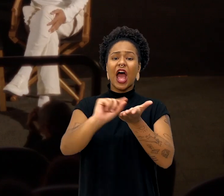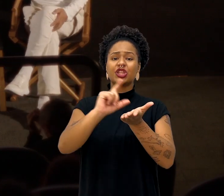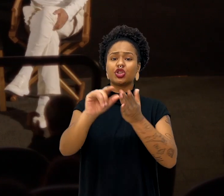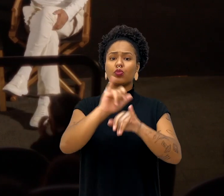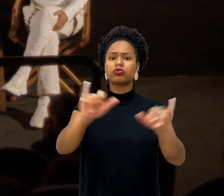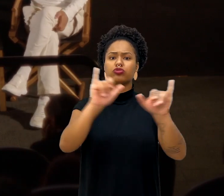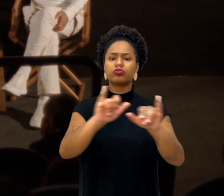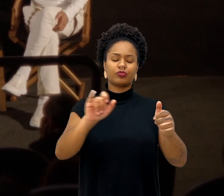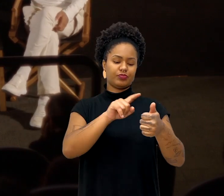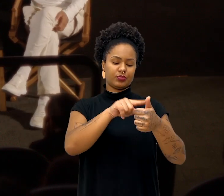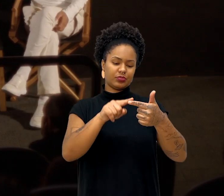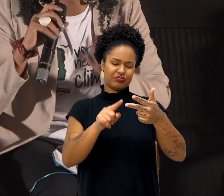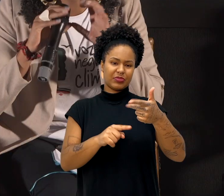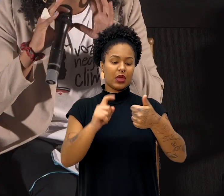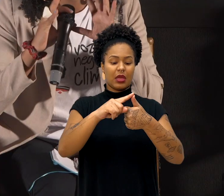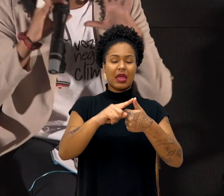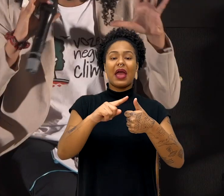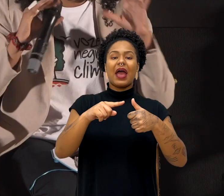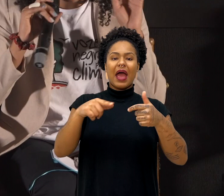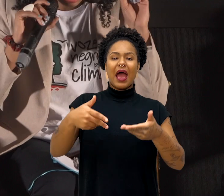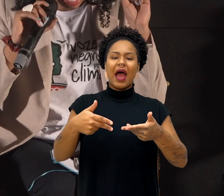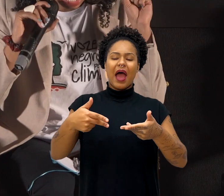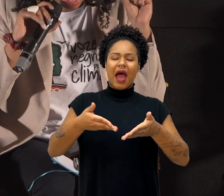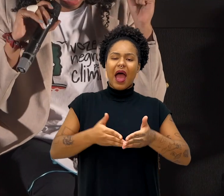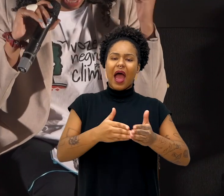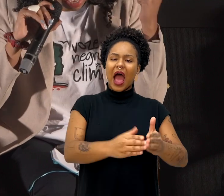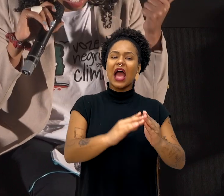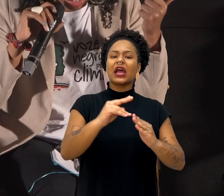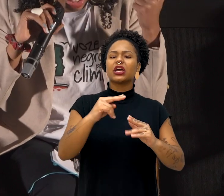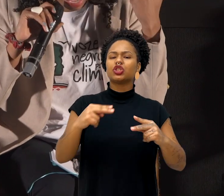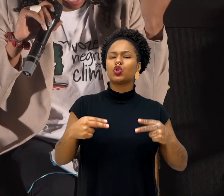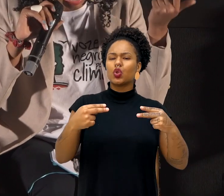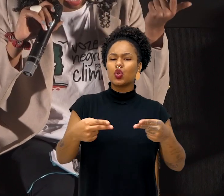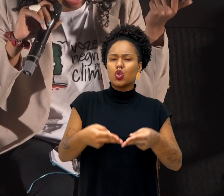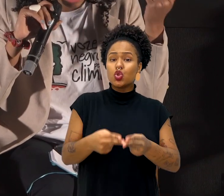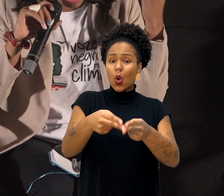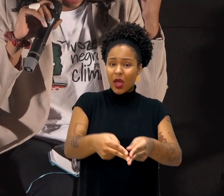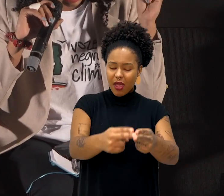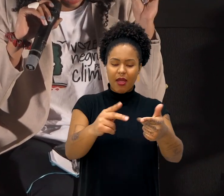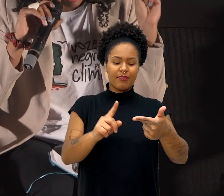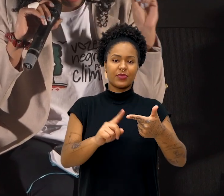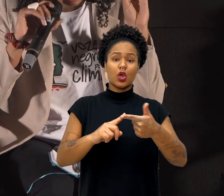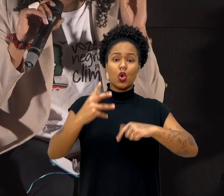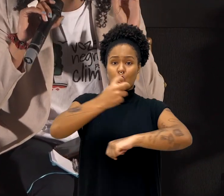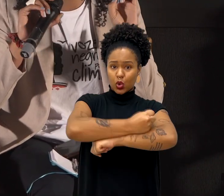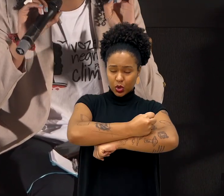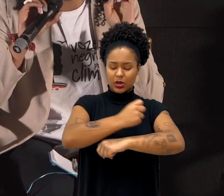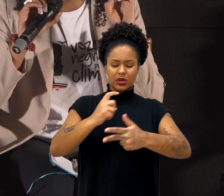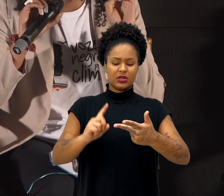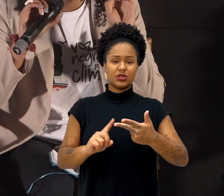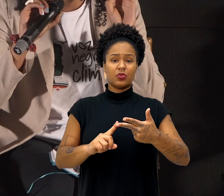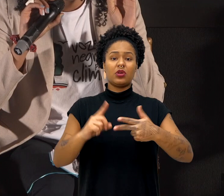gente está lançando uma série de artigos. E o tema desses artigos é Arca de Noé, cristianismo e